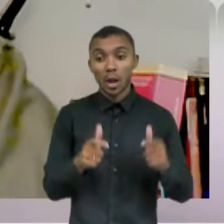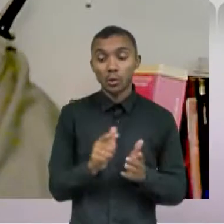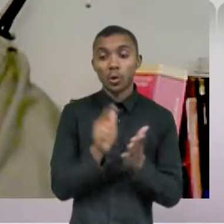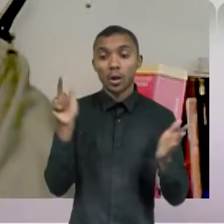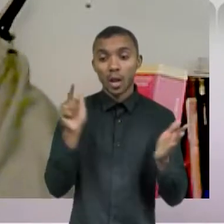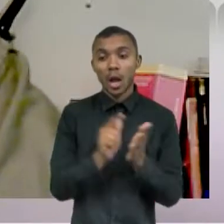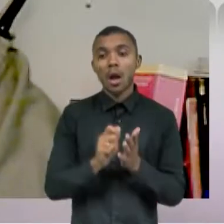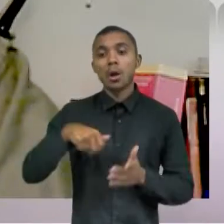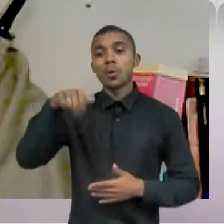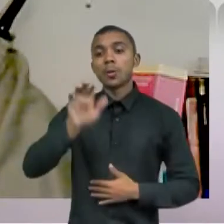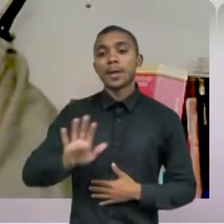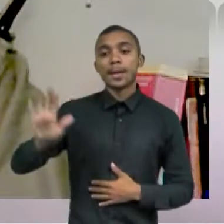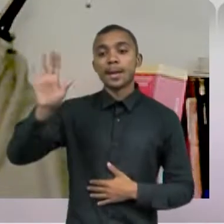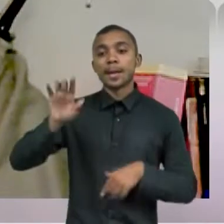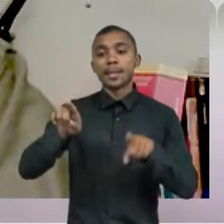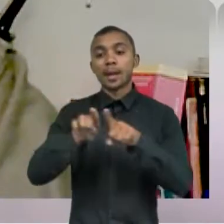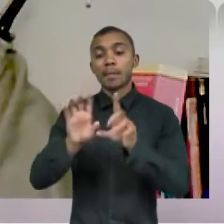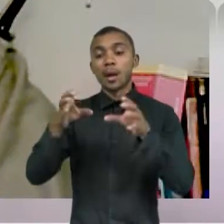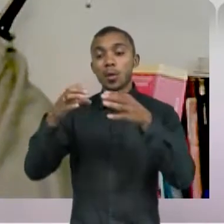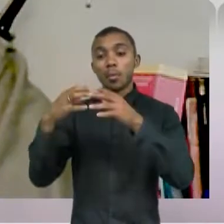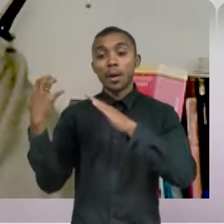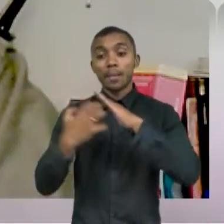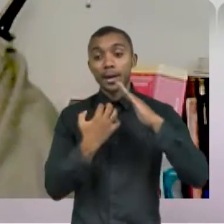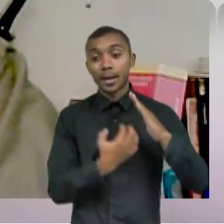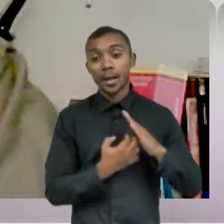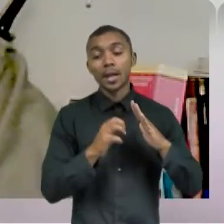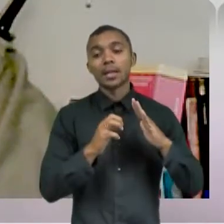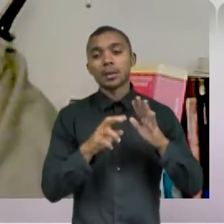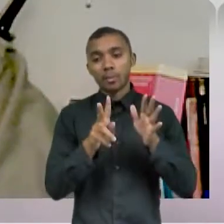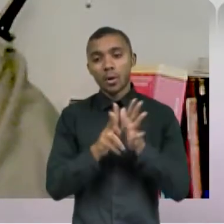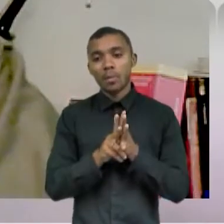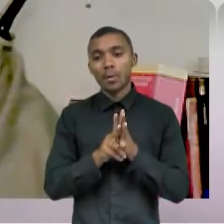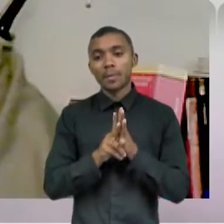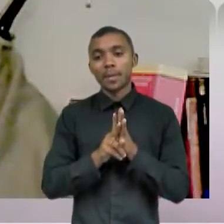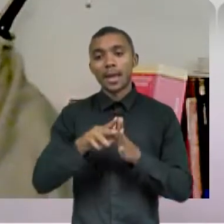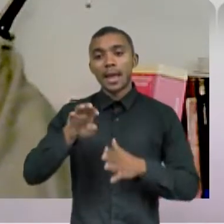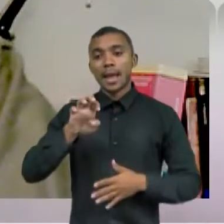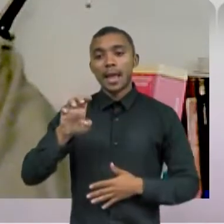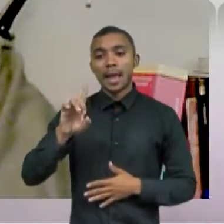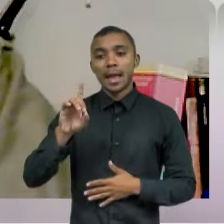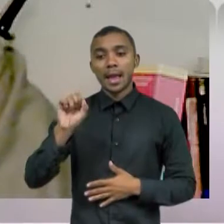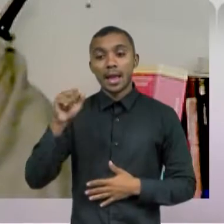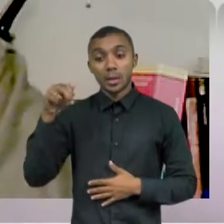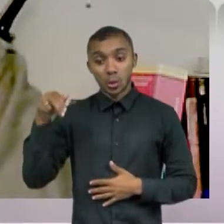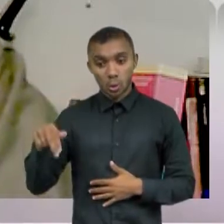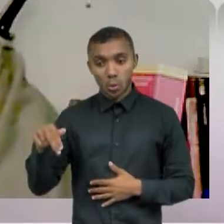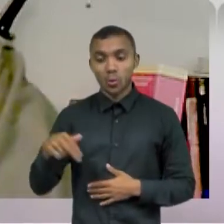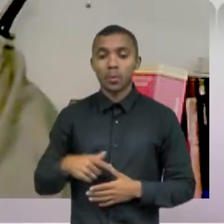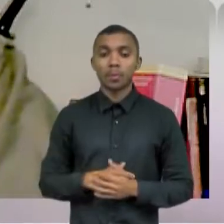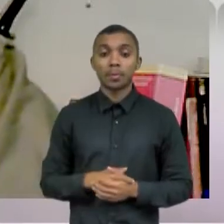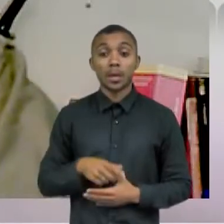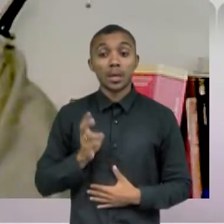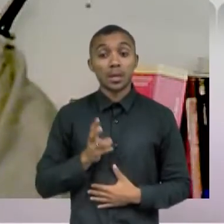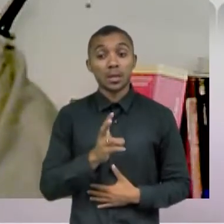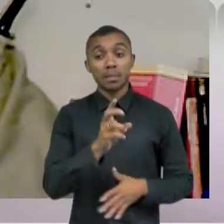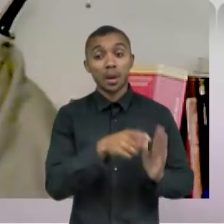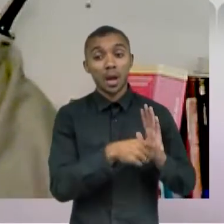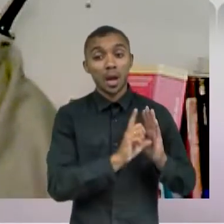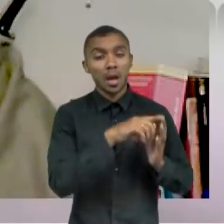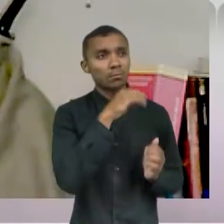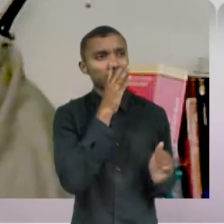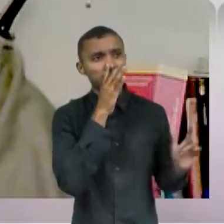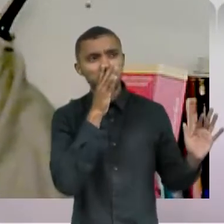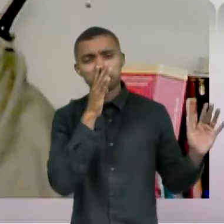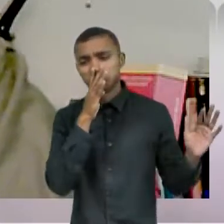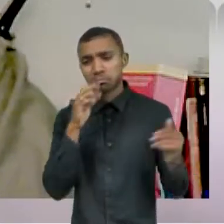portanto, do grupo empresarial Edson Queiroz. Então, e sempre ouvia nos corredores do jornal e